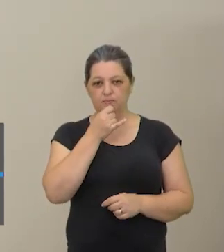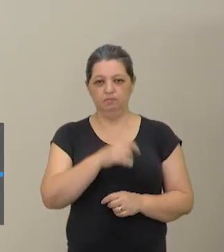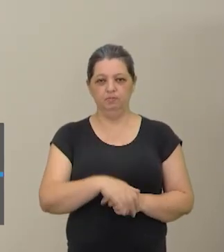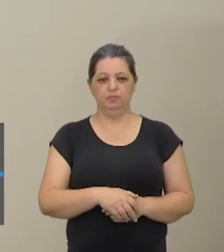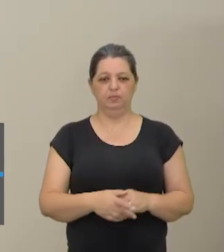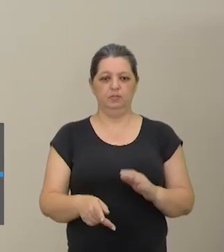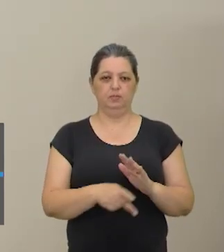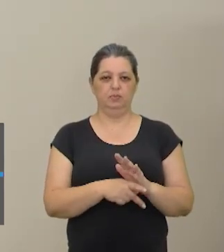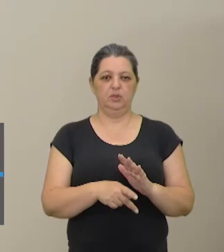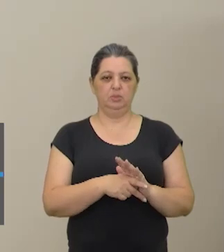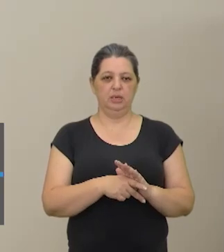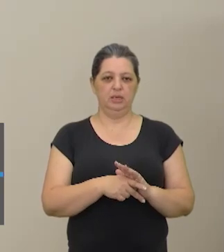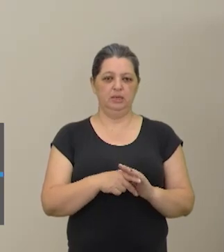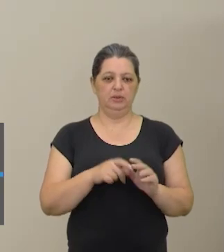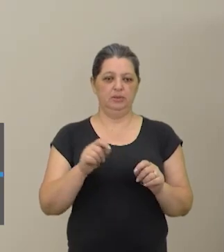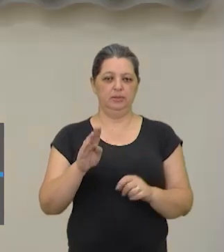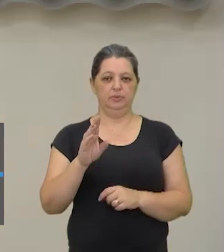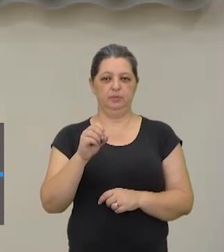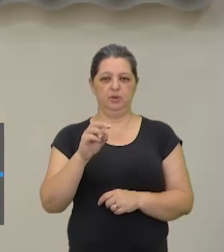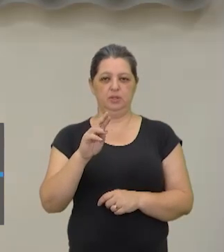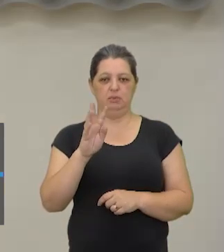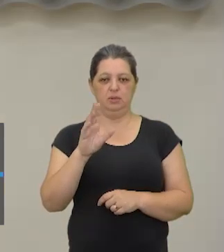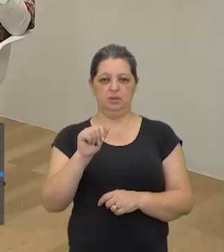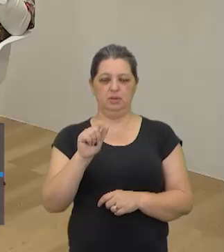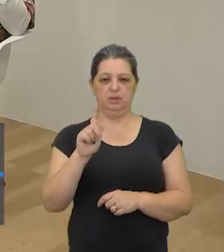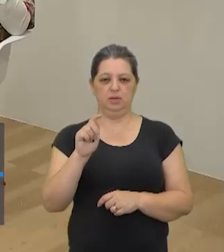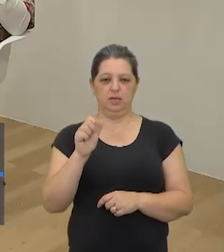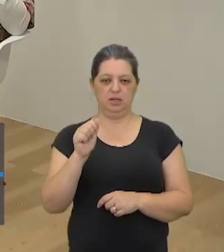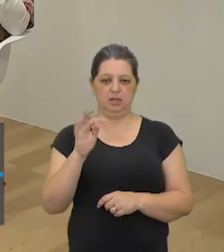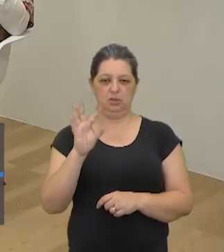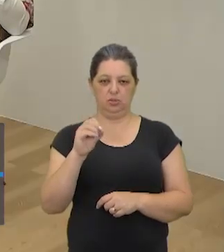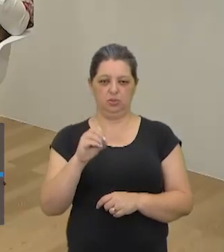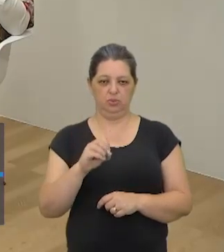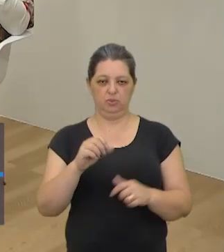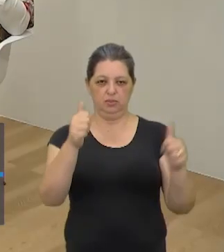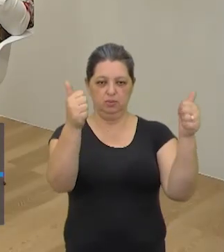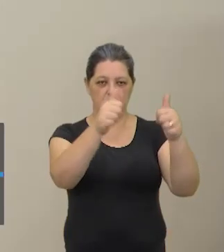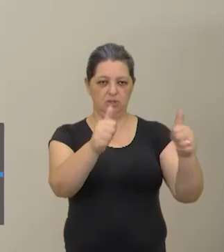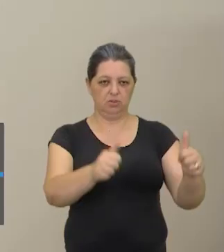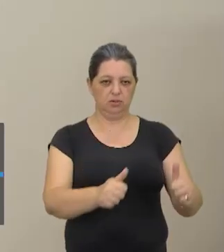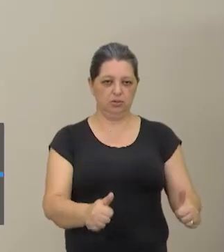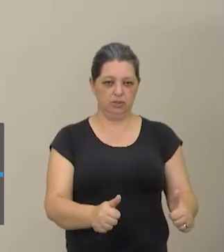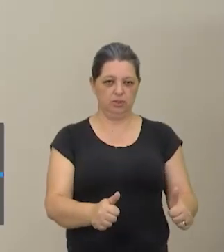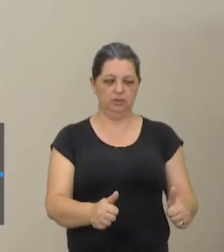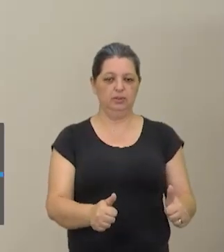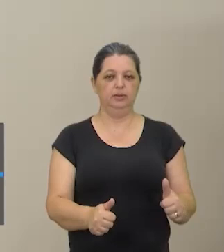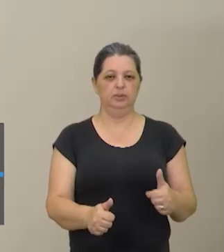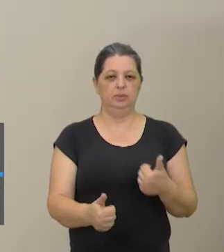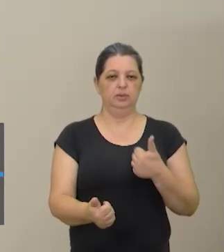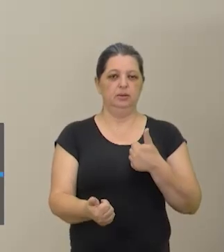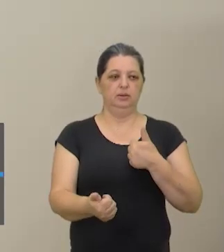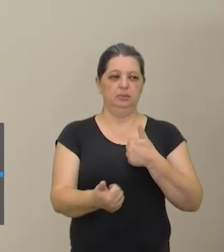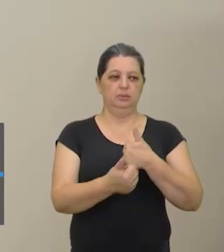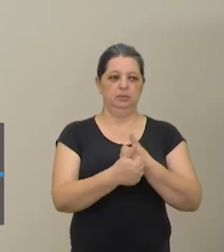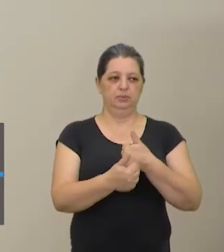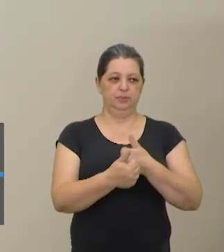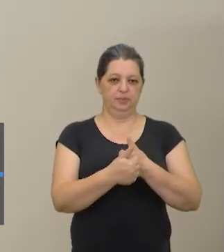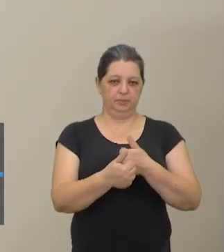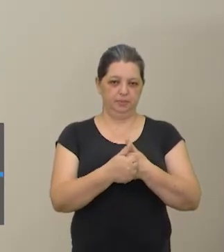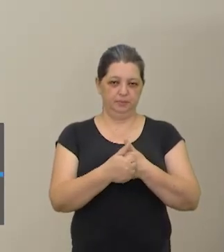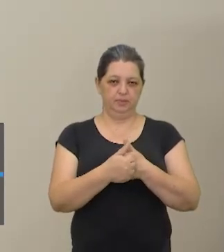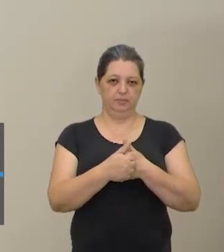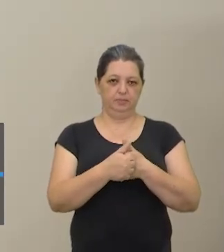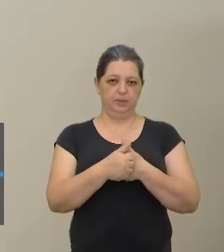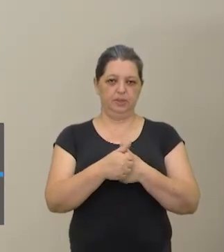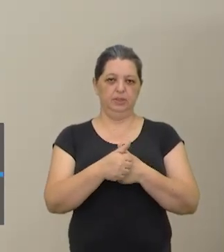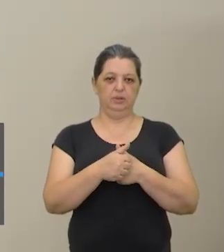Gato. Polêmico Sim, Borba polêmico Gato. Borba Gato. Eu adoro aquela escultura. Porque ele é uma escultura grande. Eu sempre achei